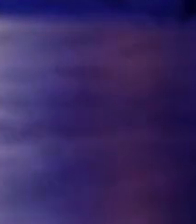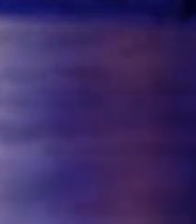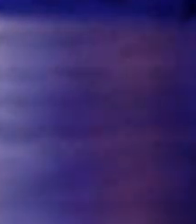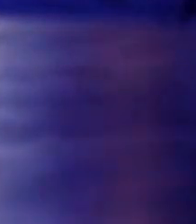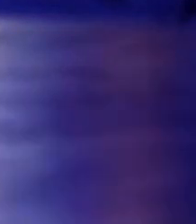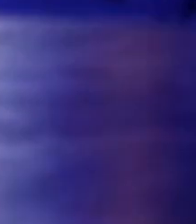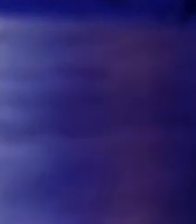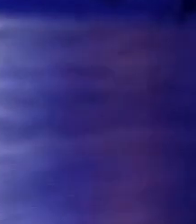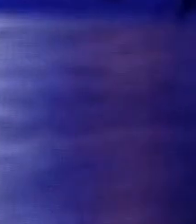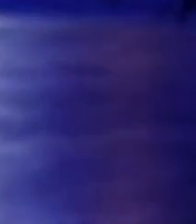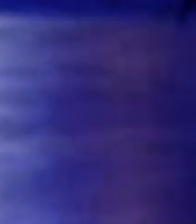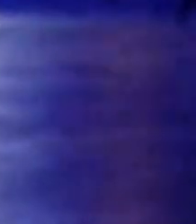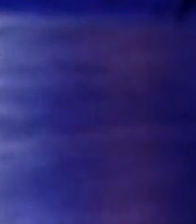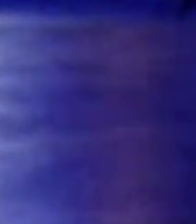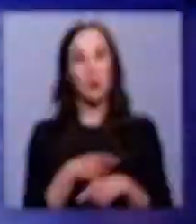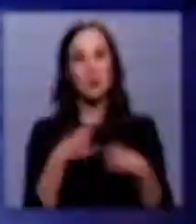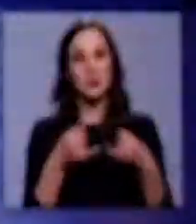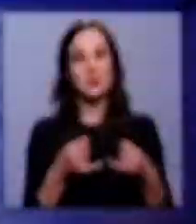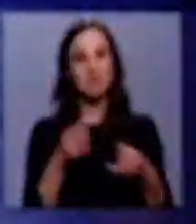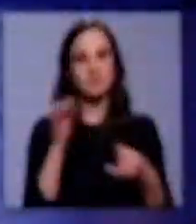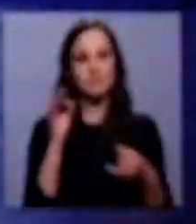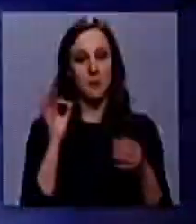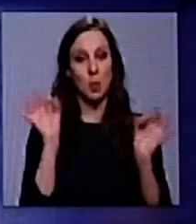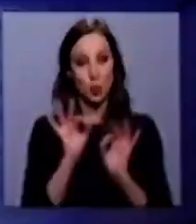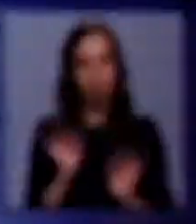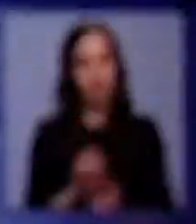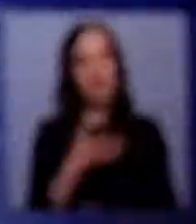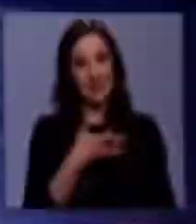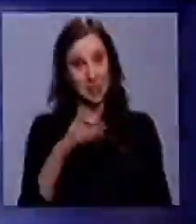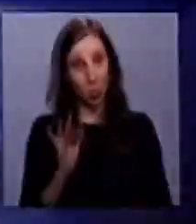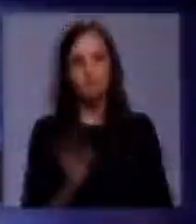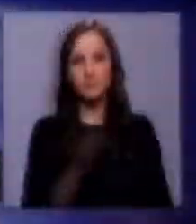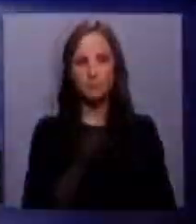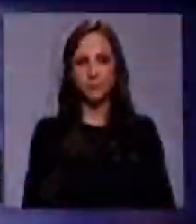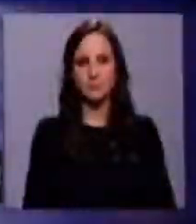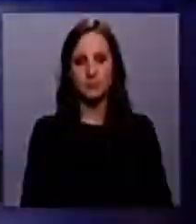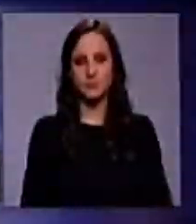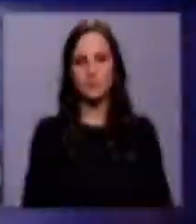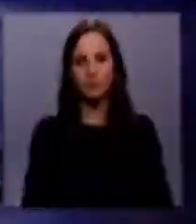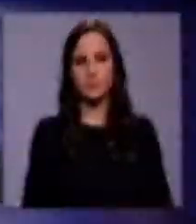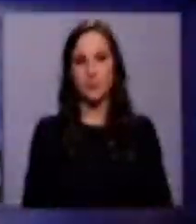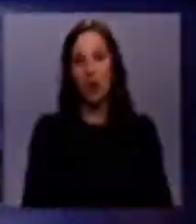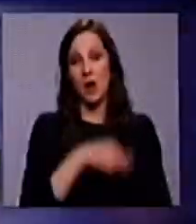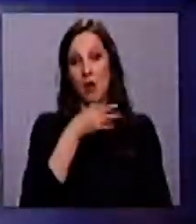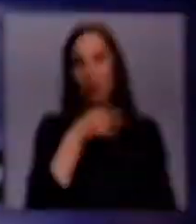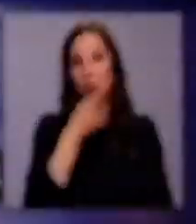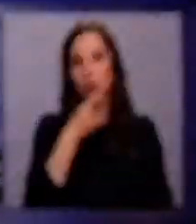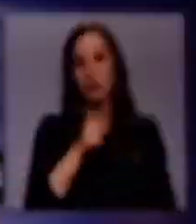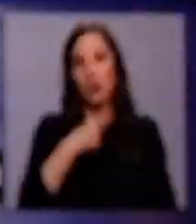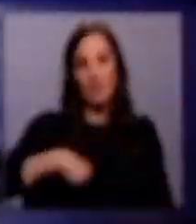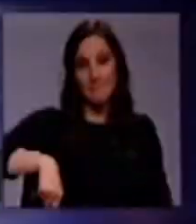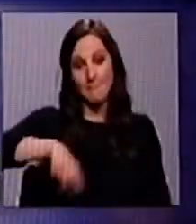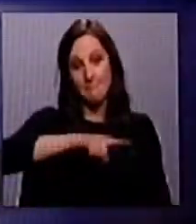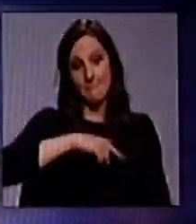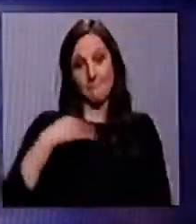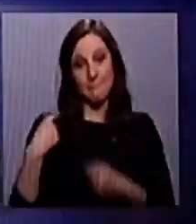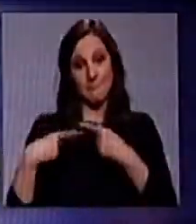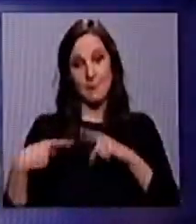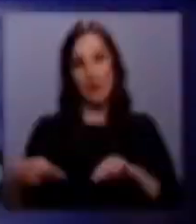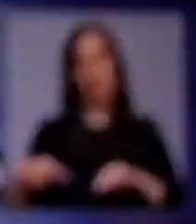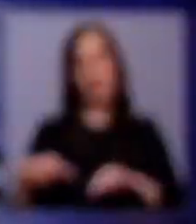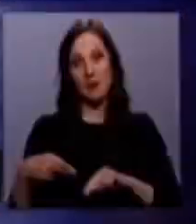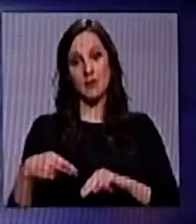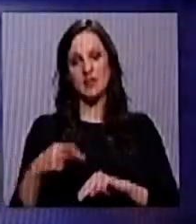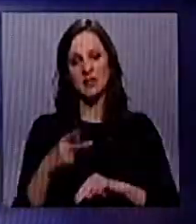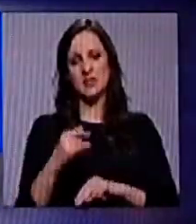Depois do Adeus, a canção que foi a senha da Revolução de Abril de 74 e que Paulo de Carvalho acaba de cantar. Voltamos agora à Praça do Município, em Vizela,